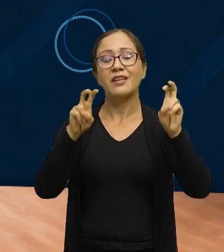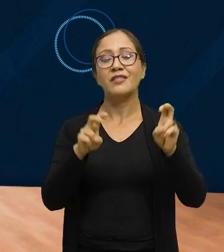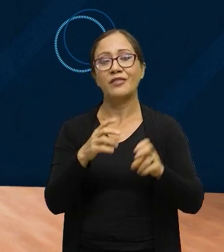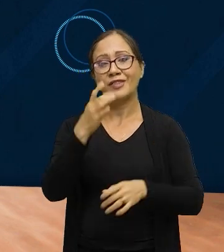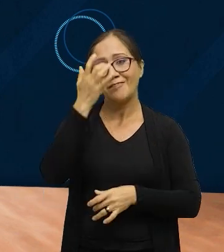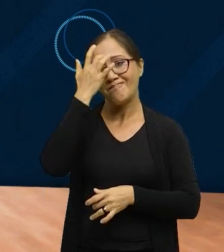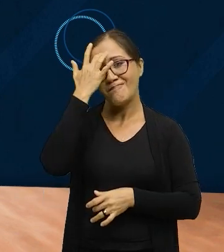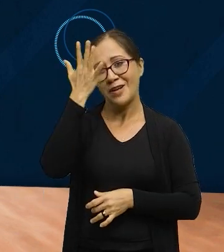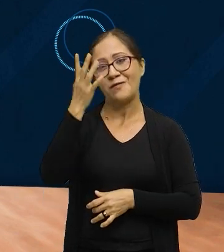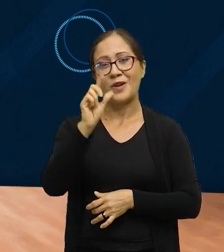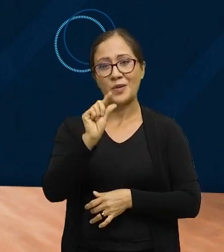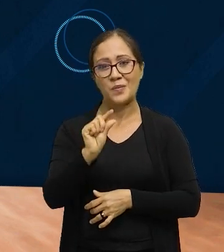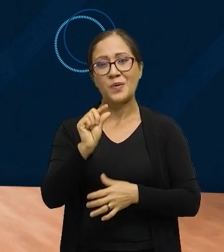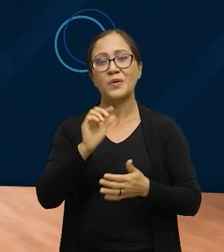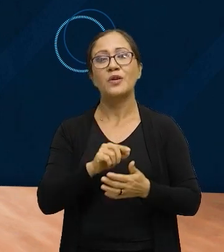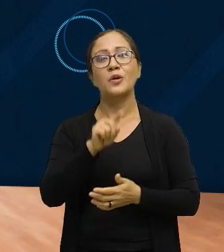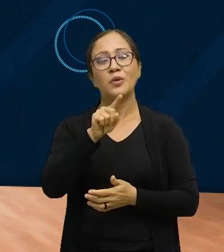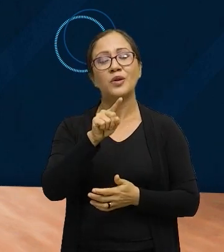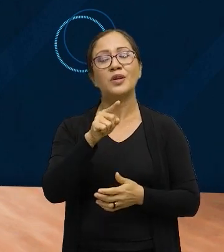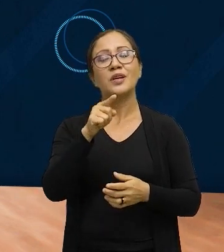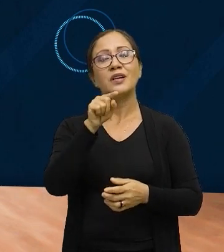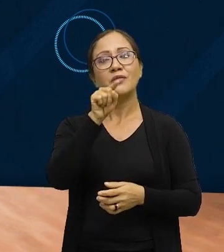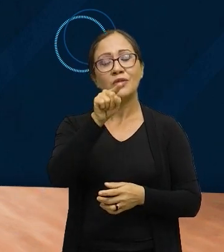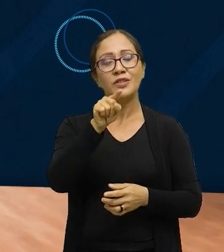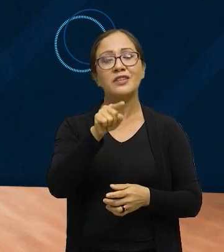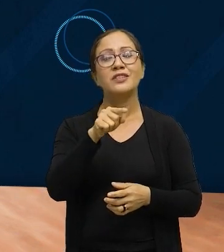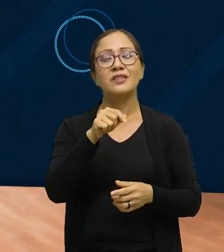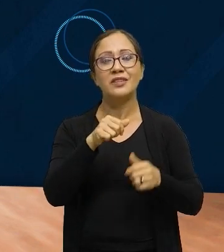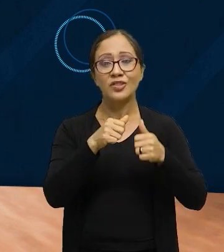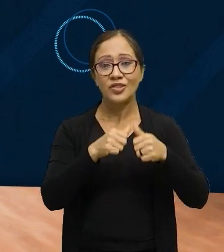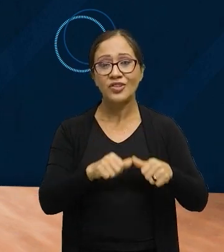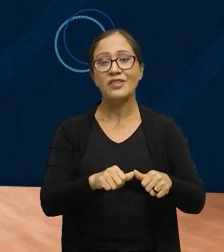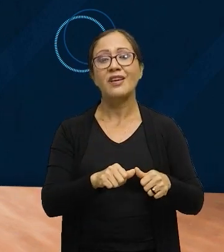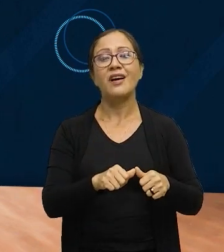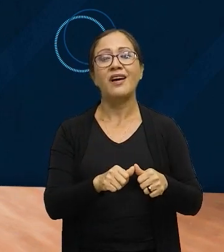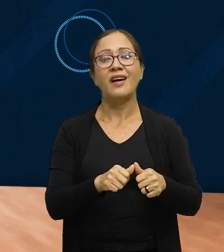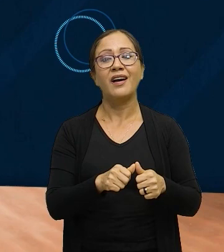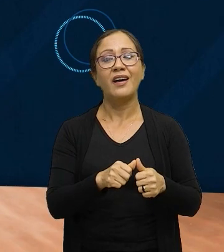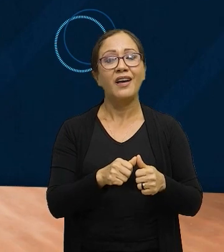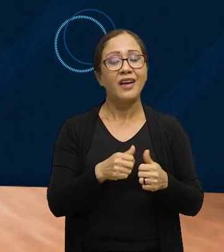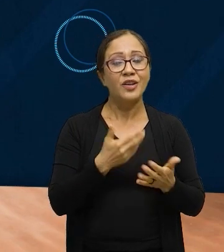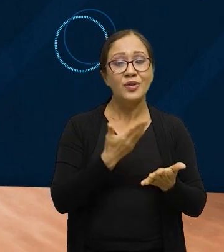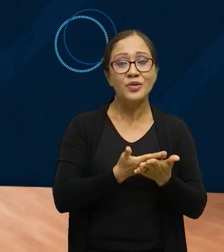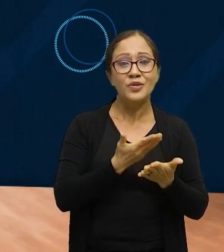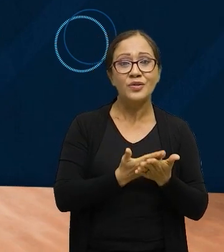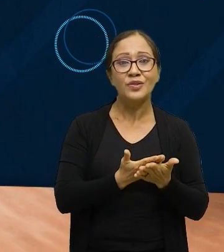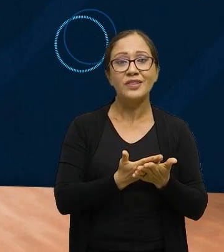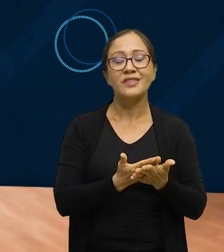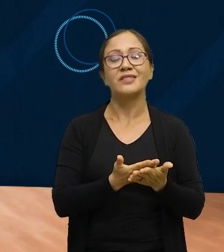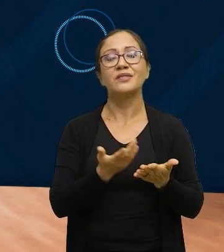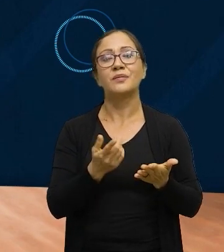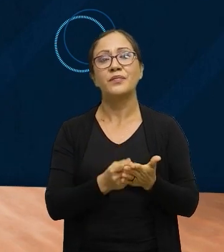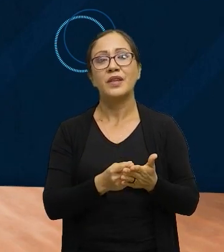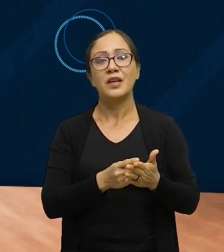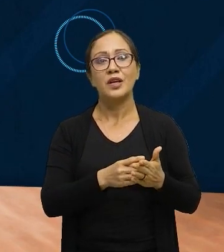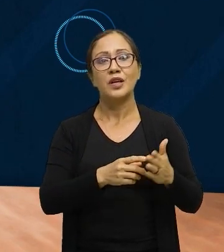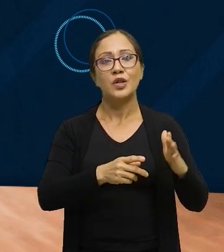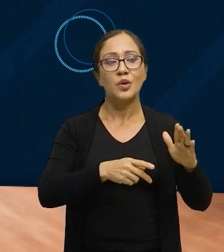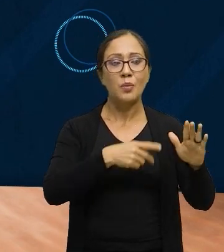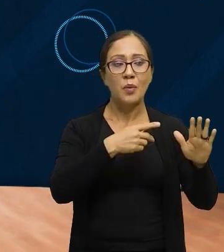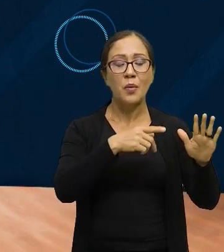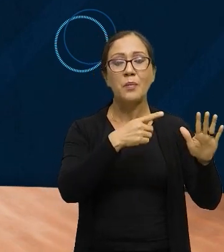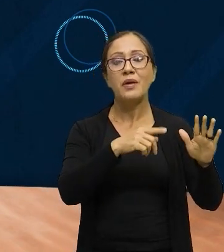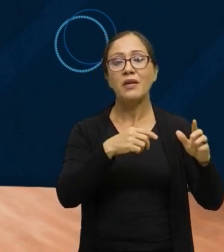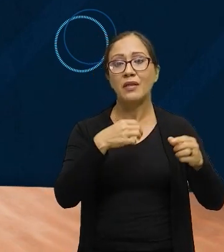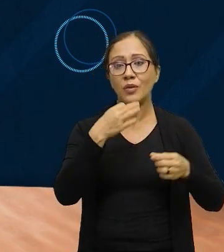mais fácil, porque você está atualizado e na hora dessa crítica, você vai conseguir